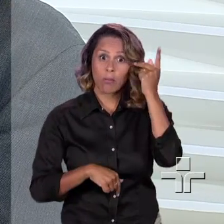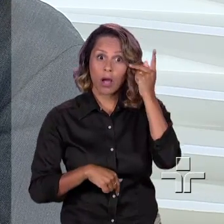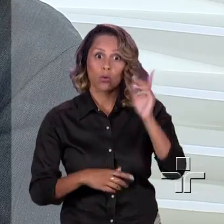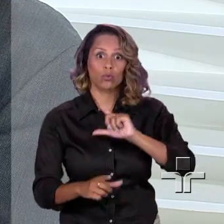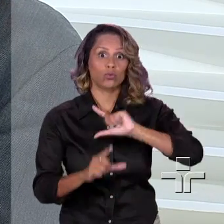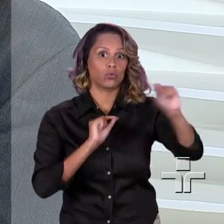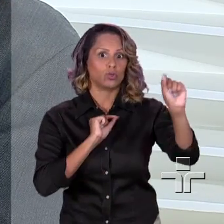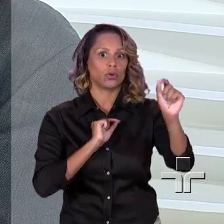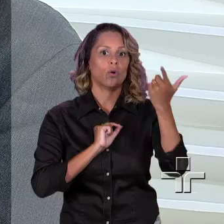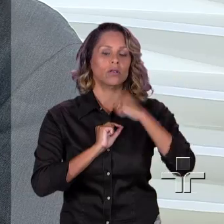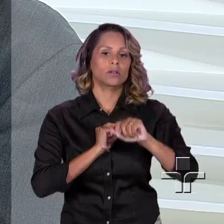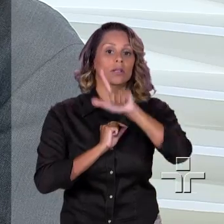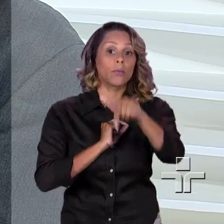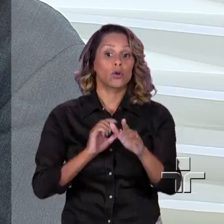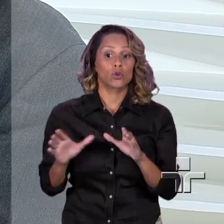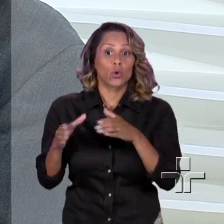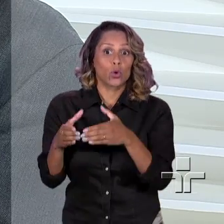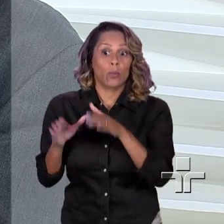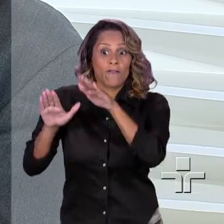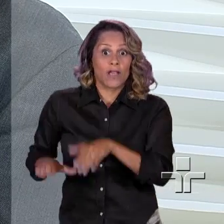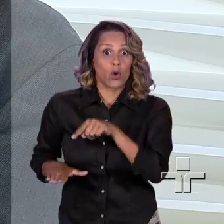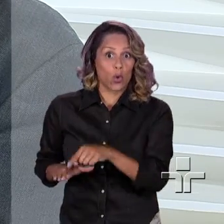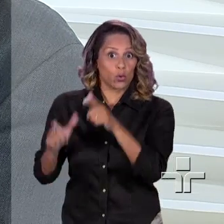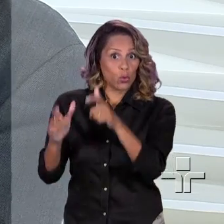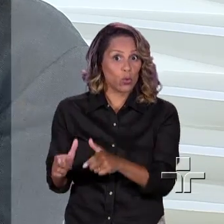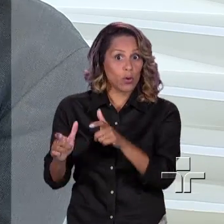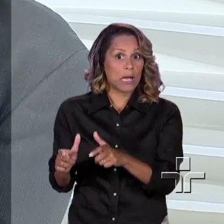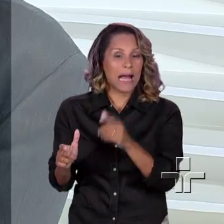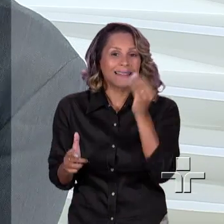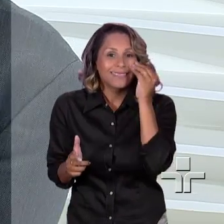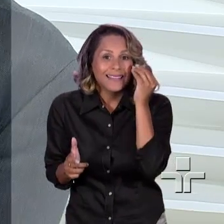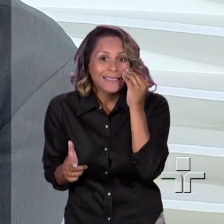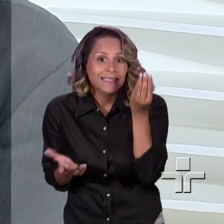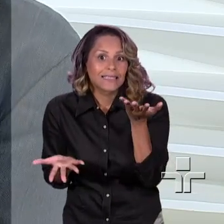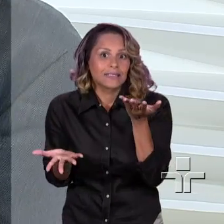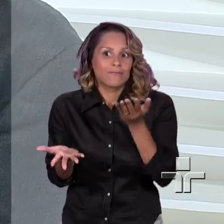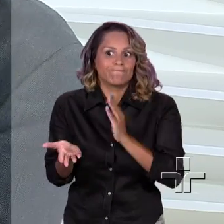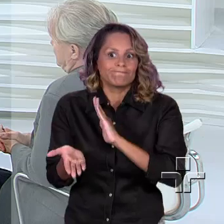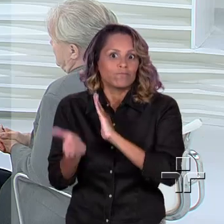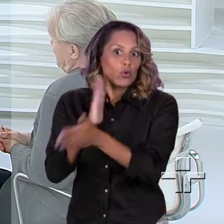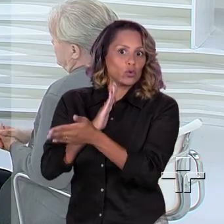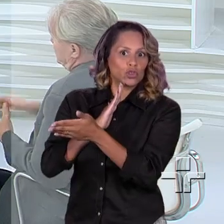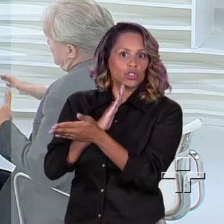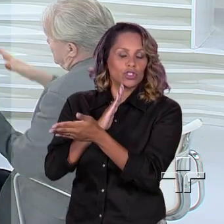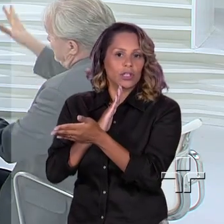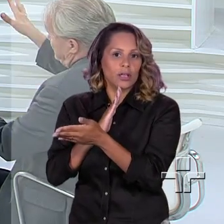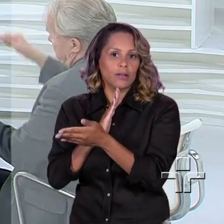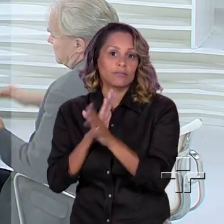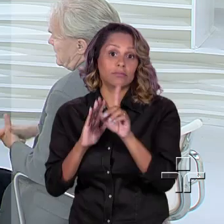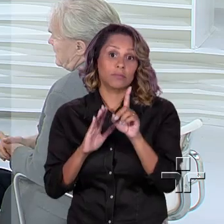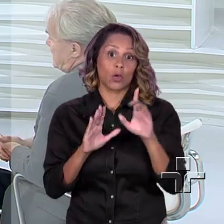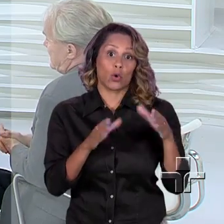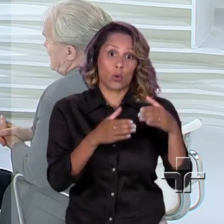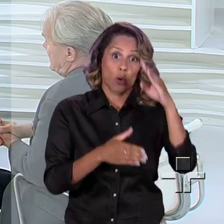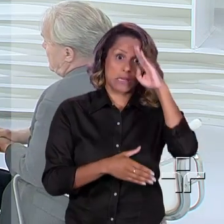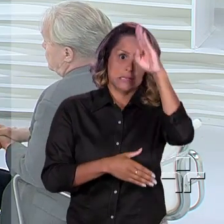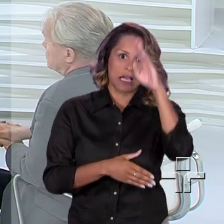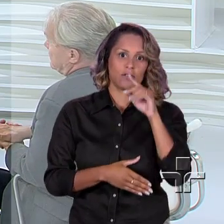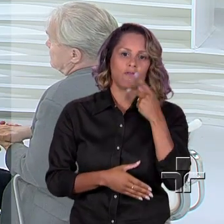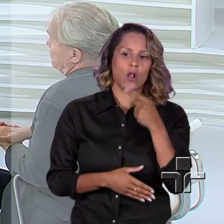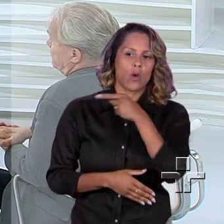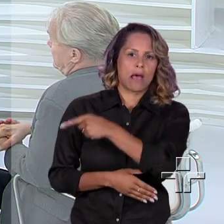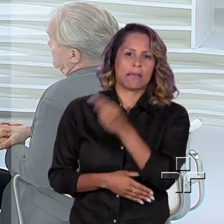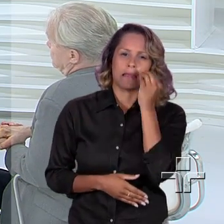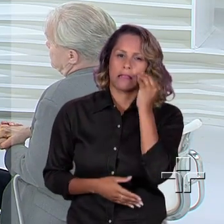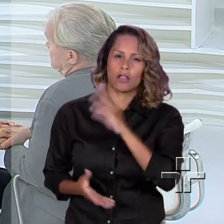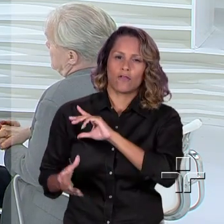ficaram no lugar com a tentativa de escapar segundo o exército, e sair. E alguns